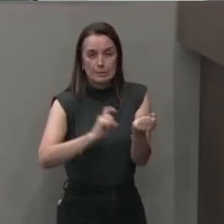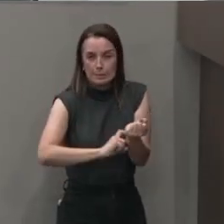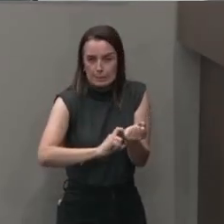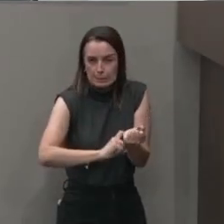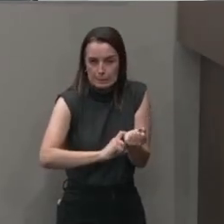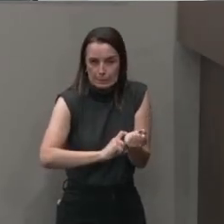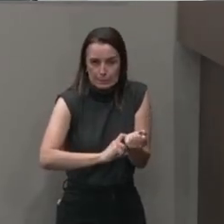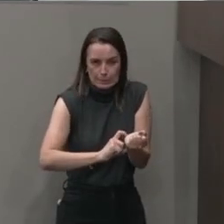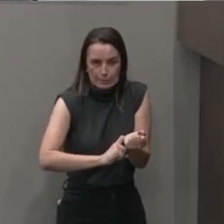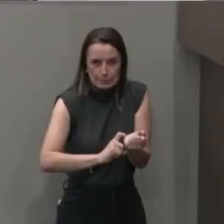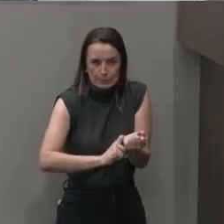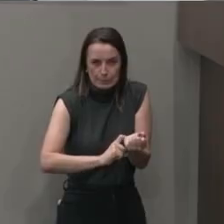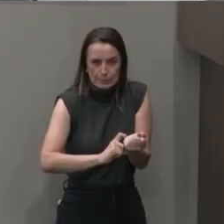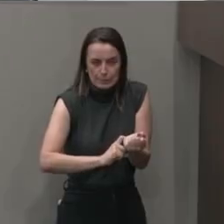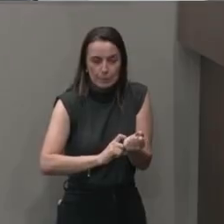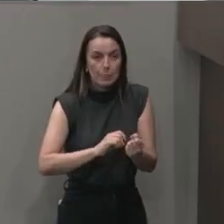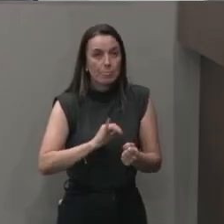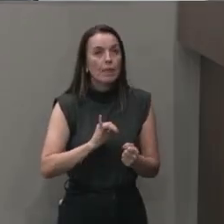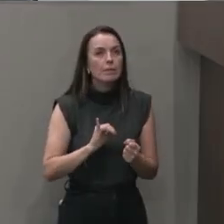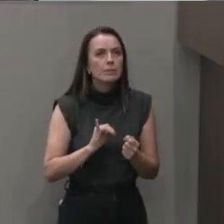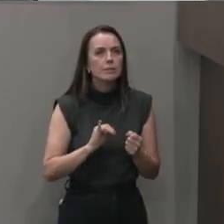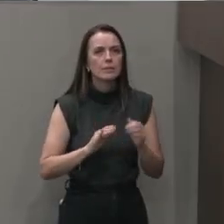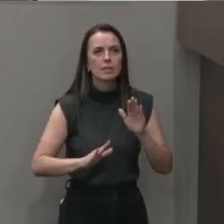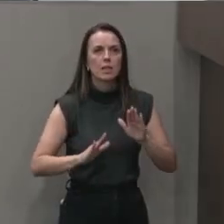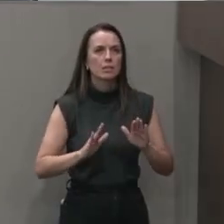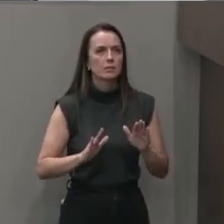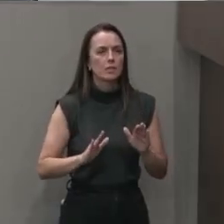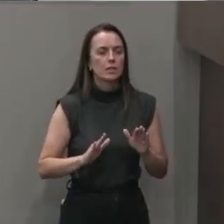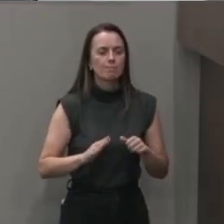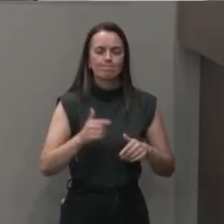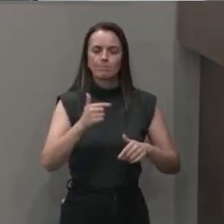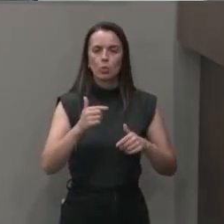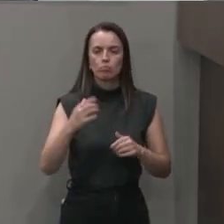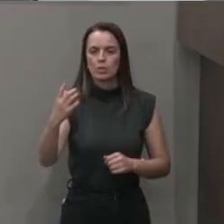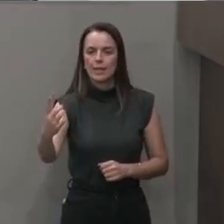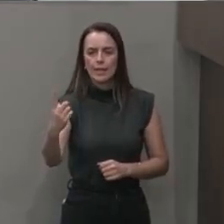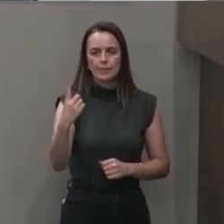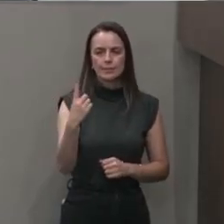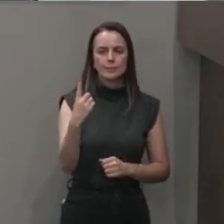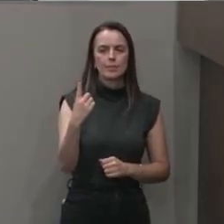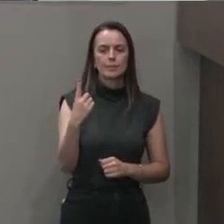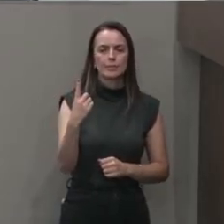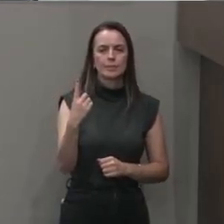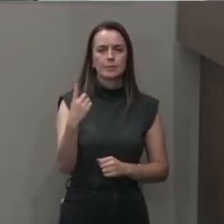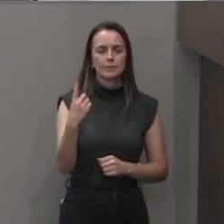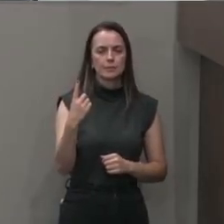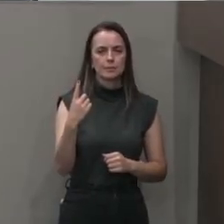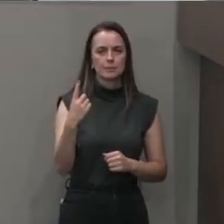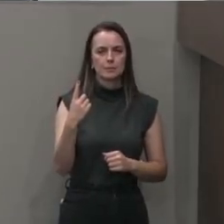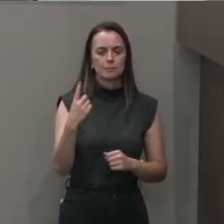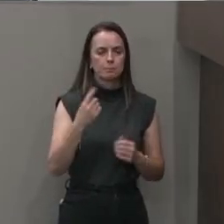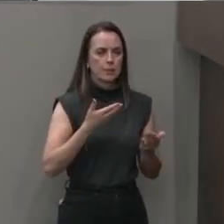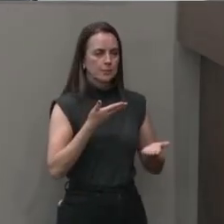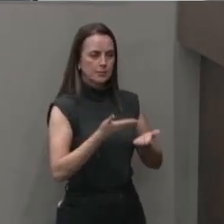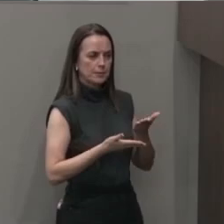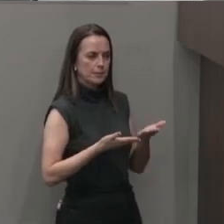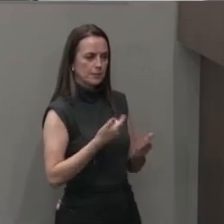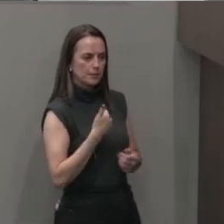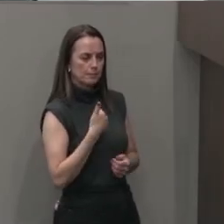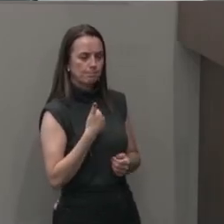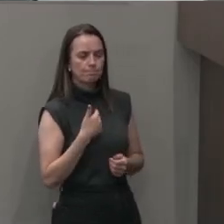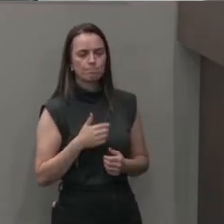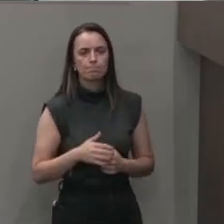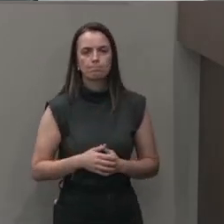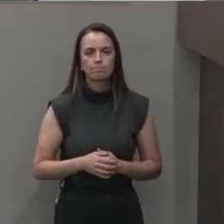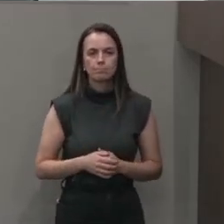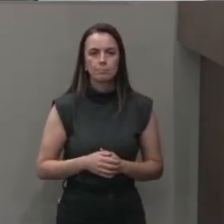pele. E daí, se às vezes não temos atendentes que estão já naquela correria, grande movimentação,